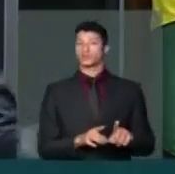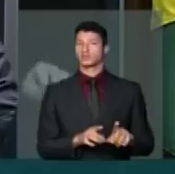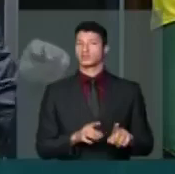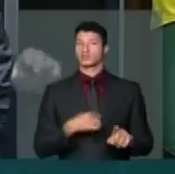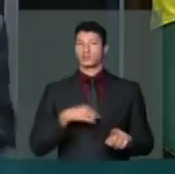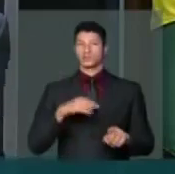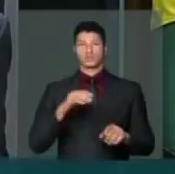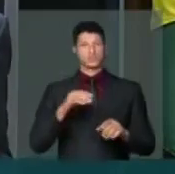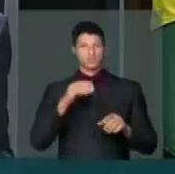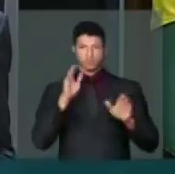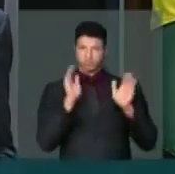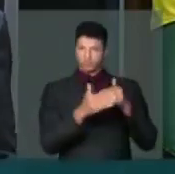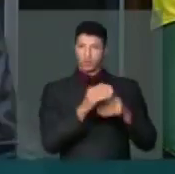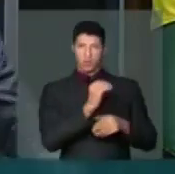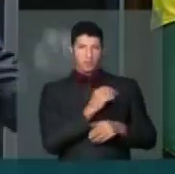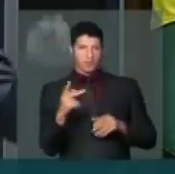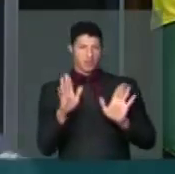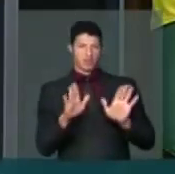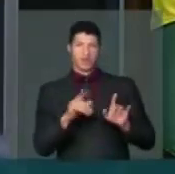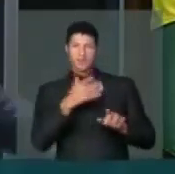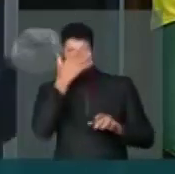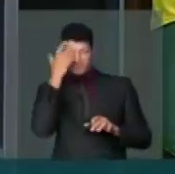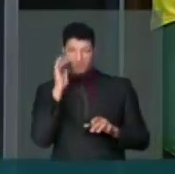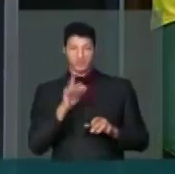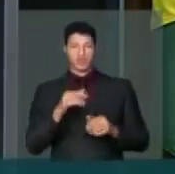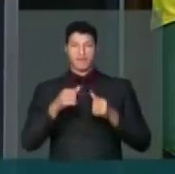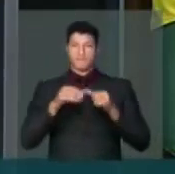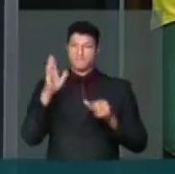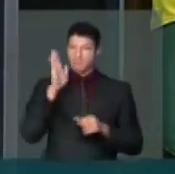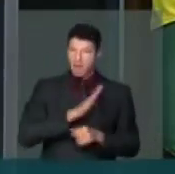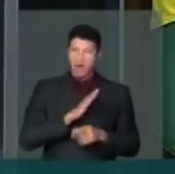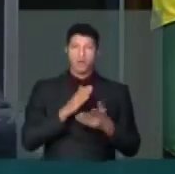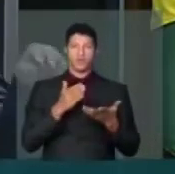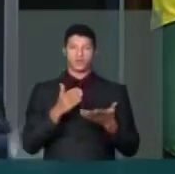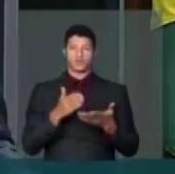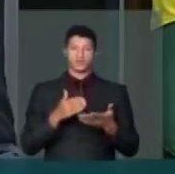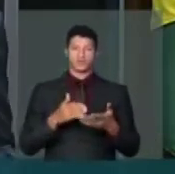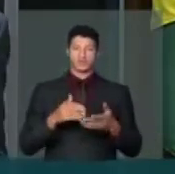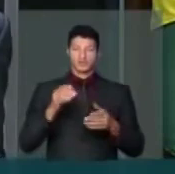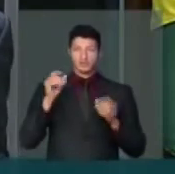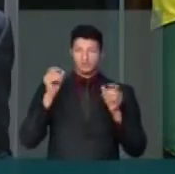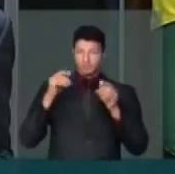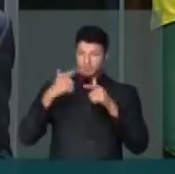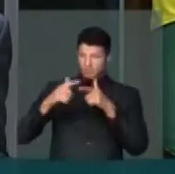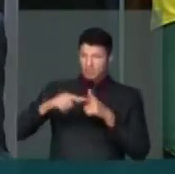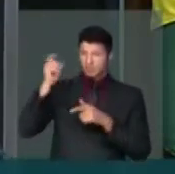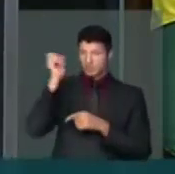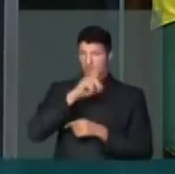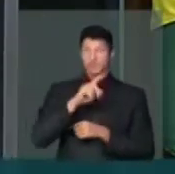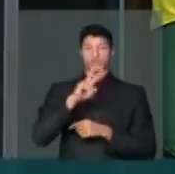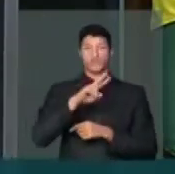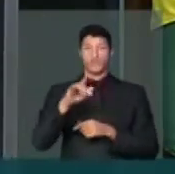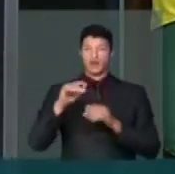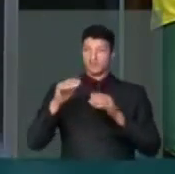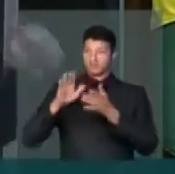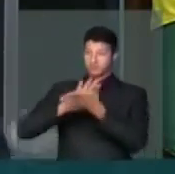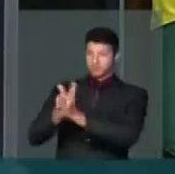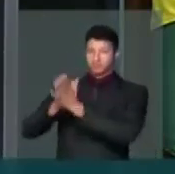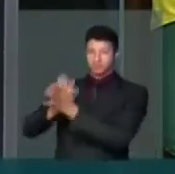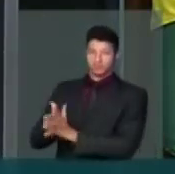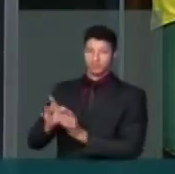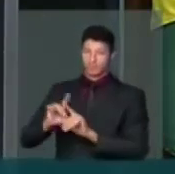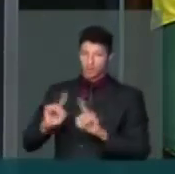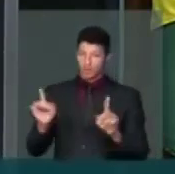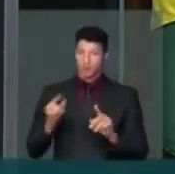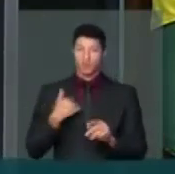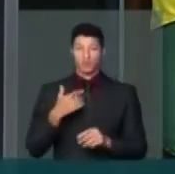o oportunismo. Não é porque alguém está mal, esteja numa situação difícil, que se vá tripudiar. Ao